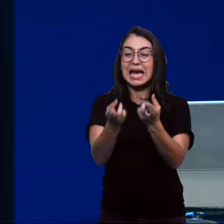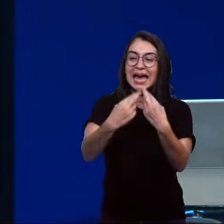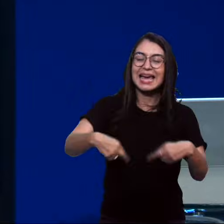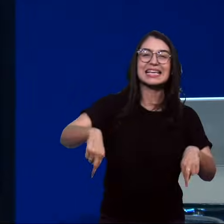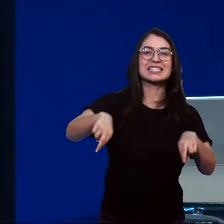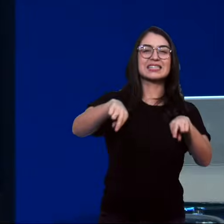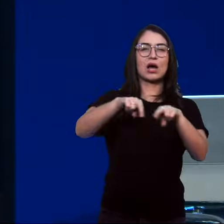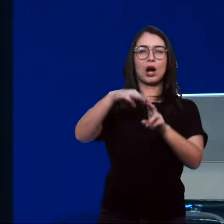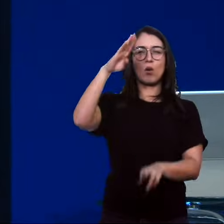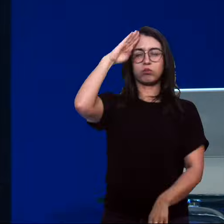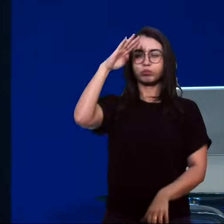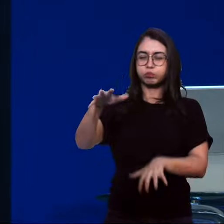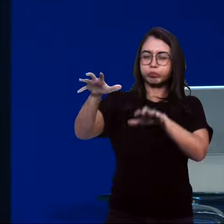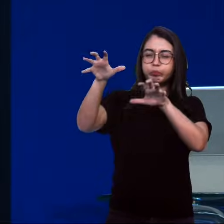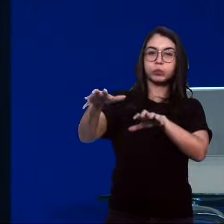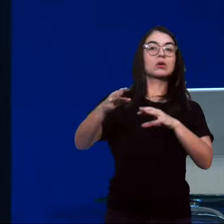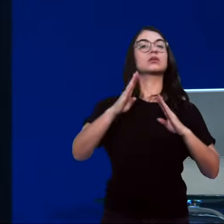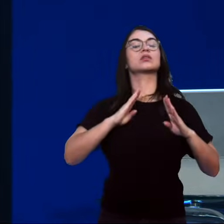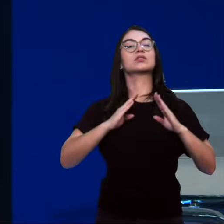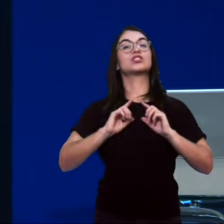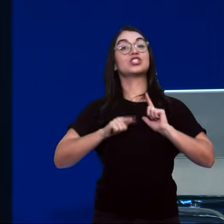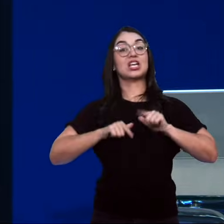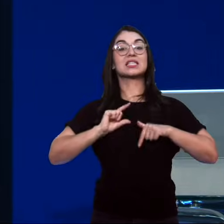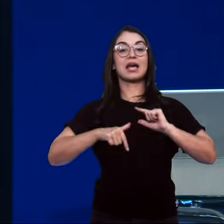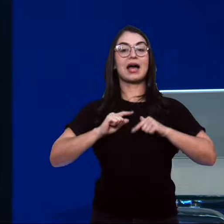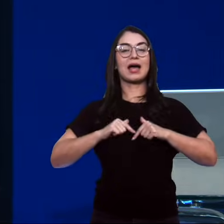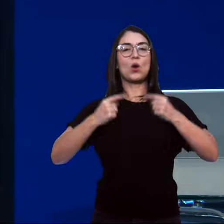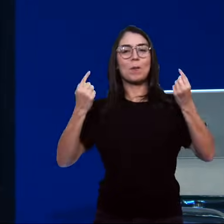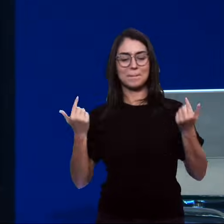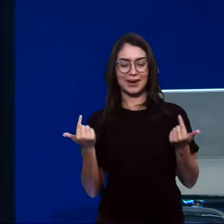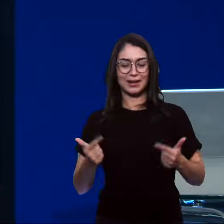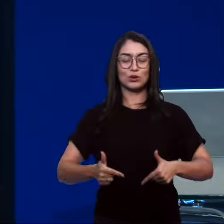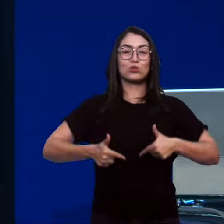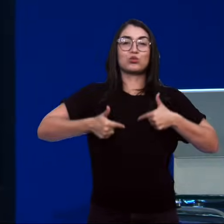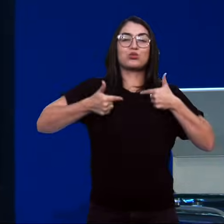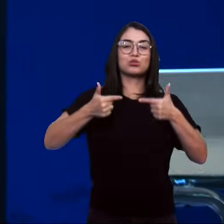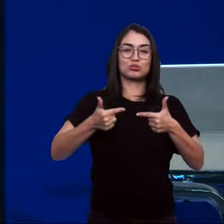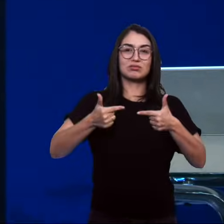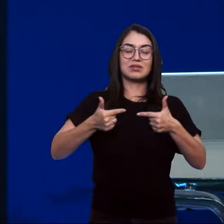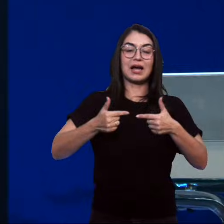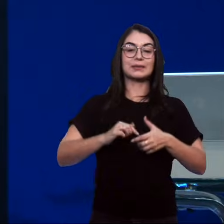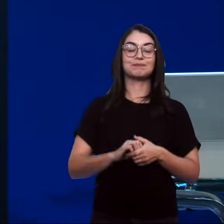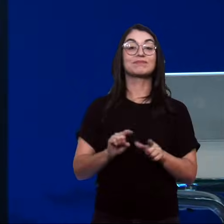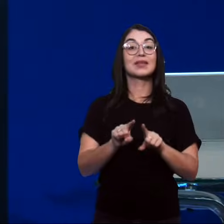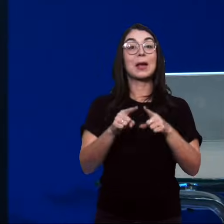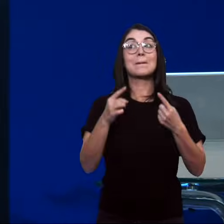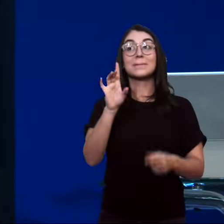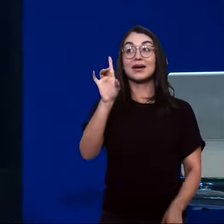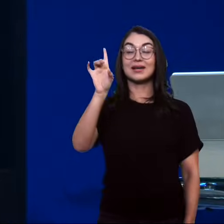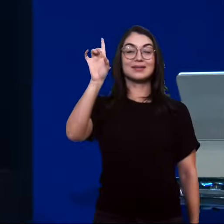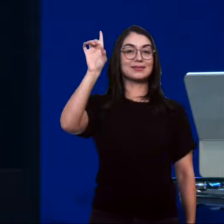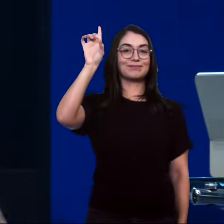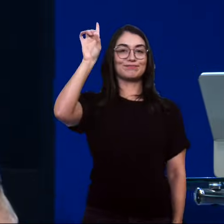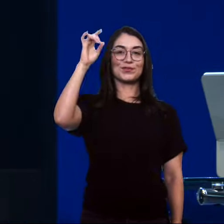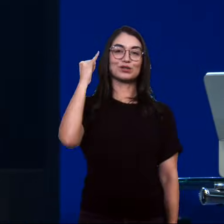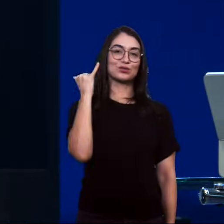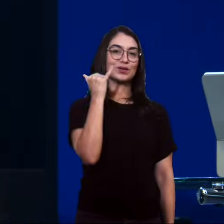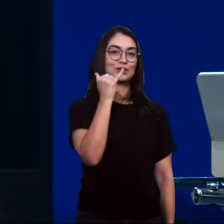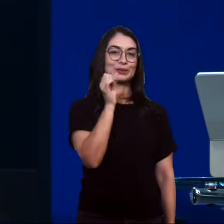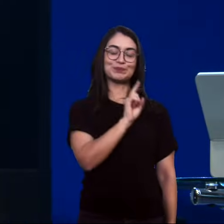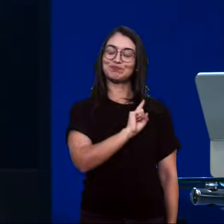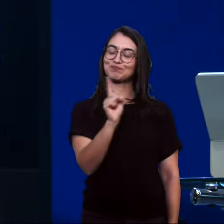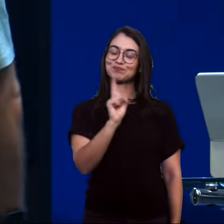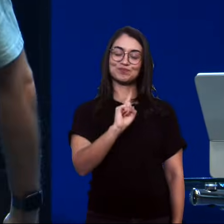para lutar, para guerrear. Só que Deus falou para ele, não vai ser por força, não vai ser